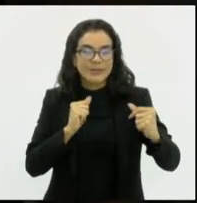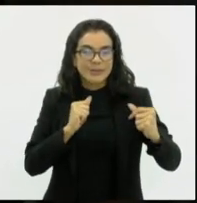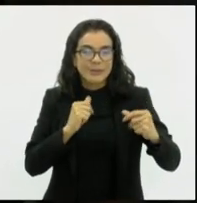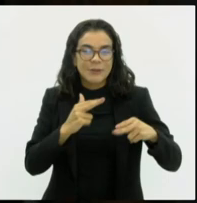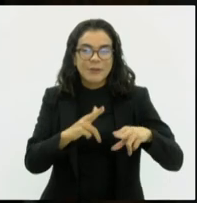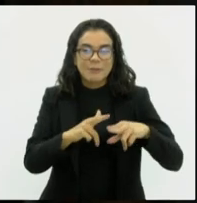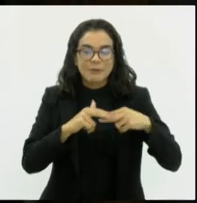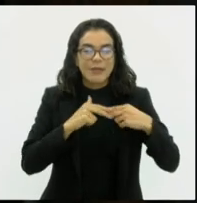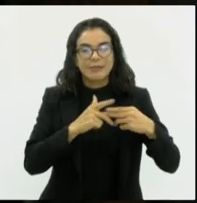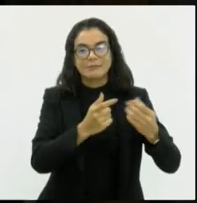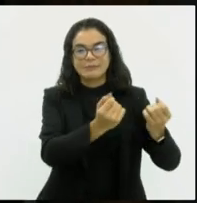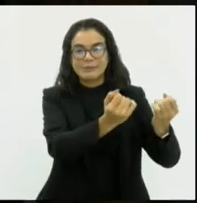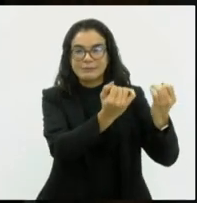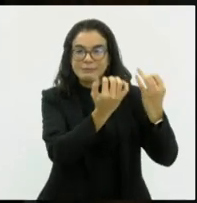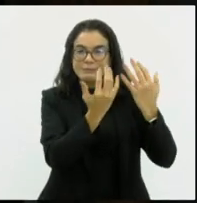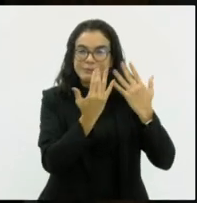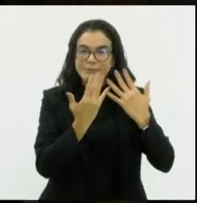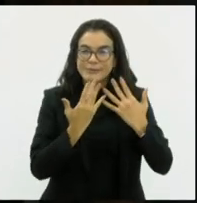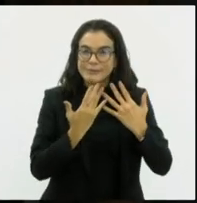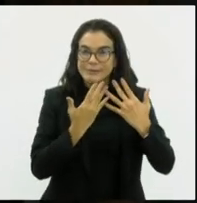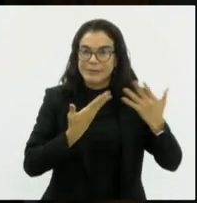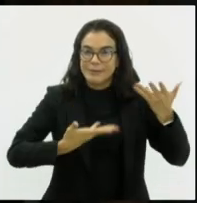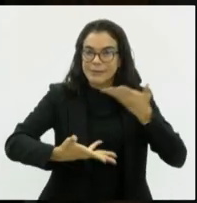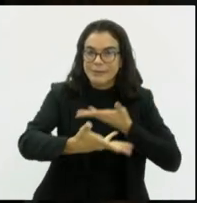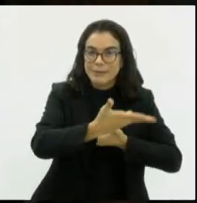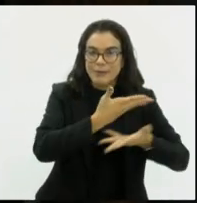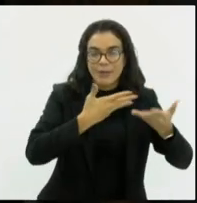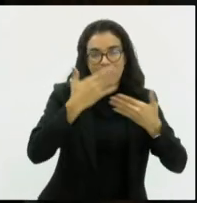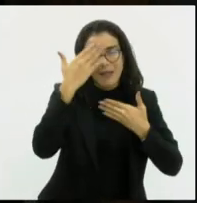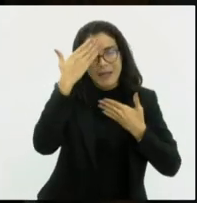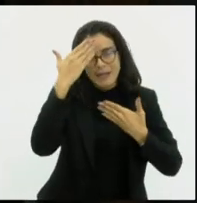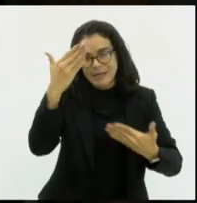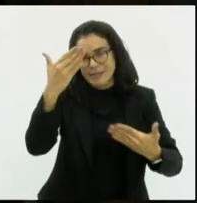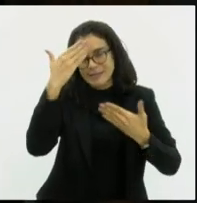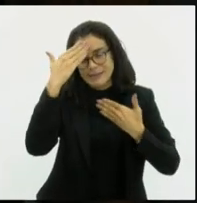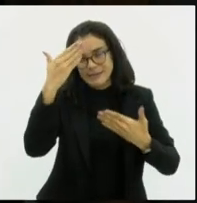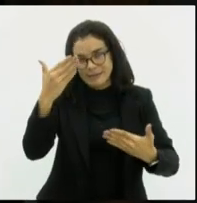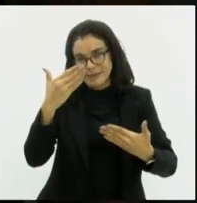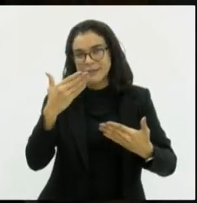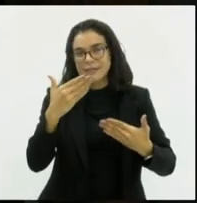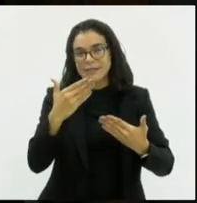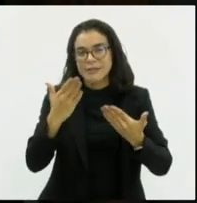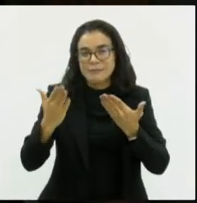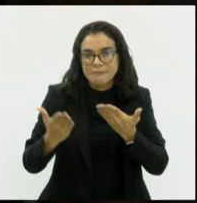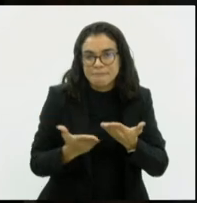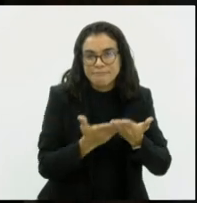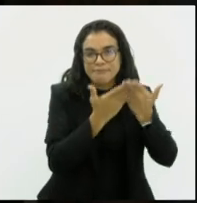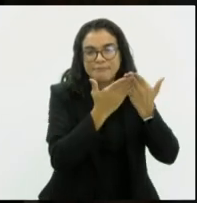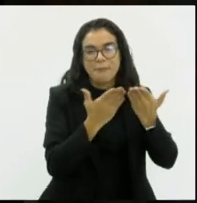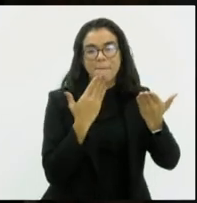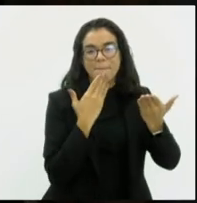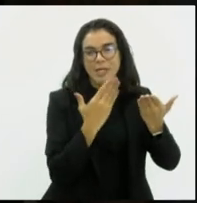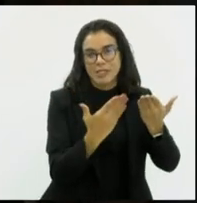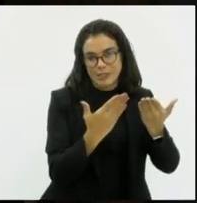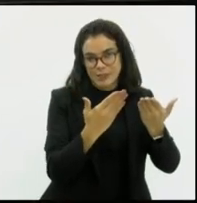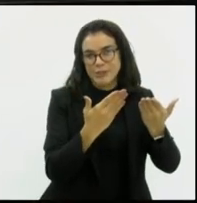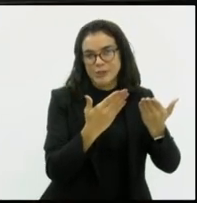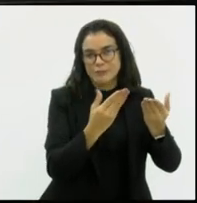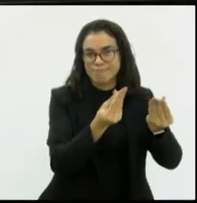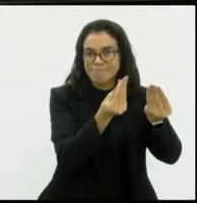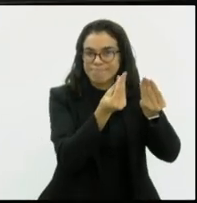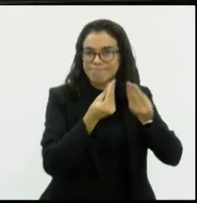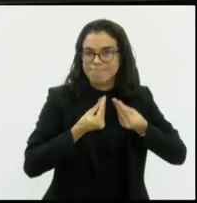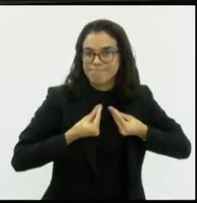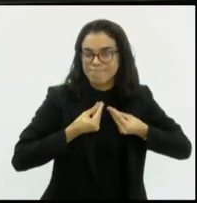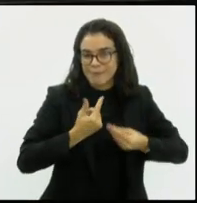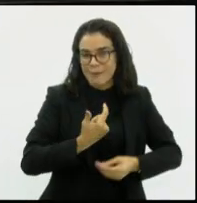pessoas. E eu quero lhe agradecer profundamente pela indicação dessa medalha, de forma extremamente simbólica para